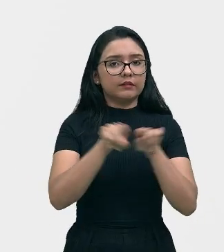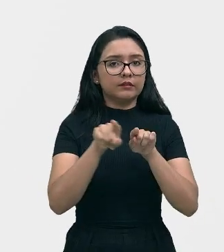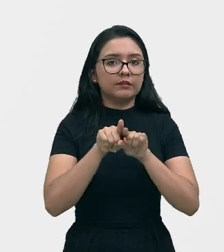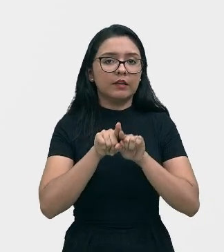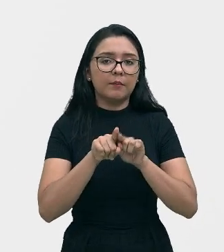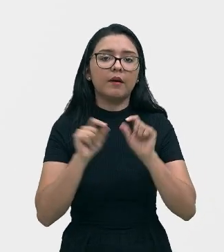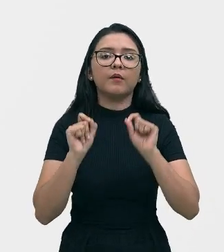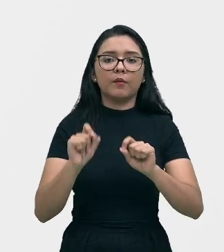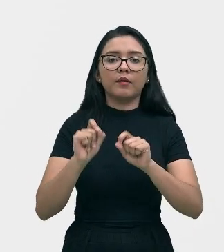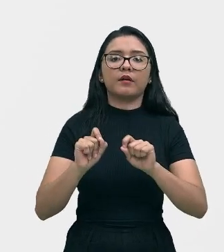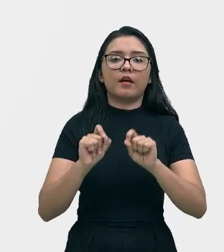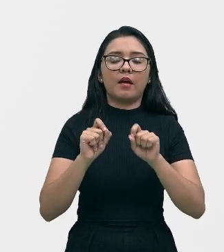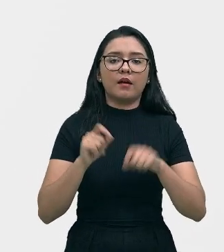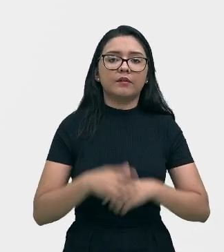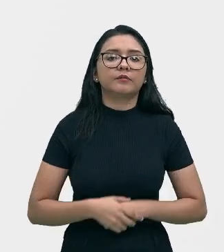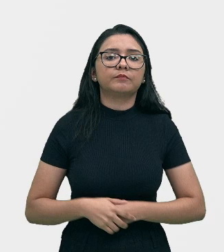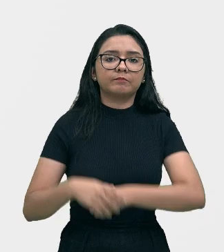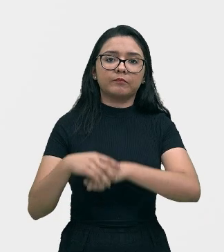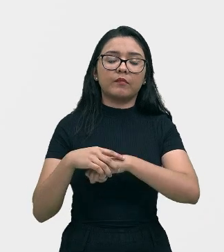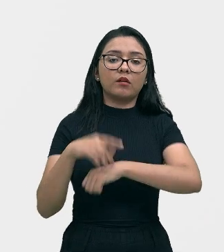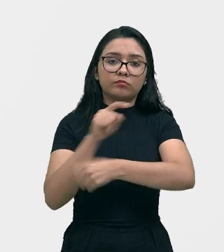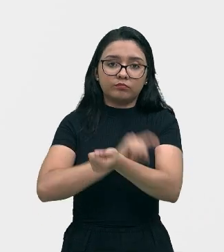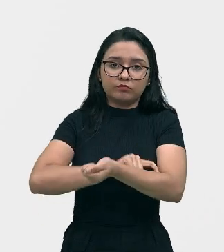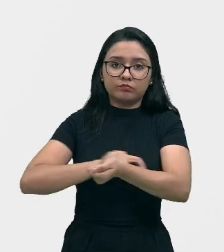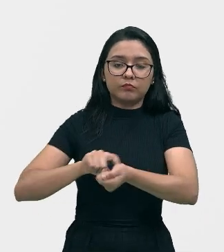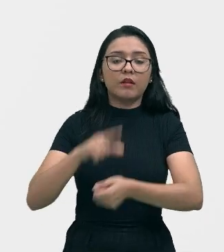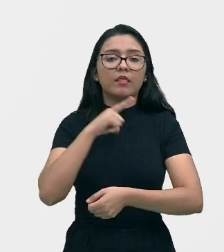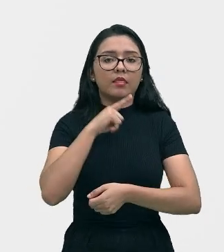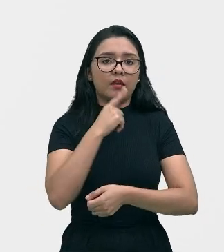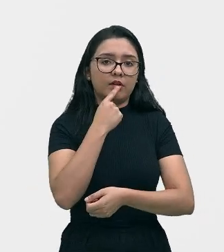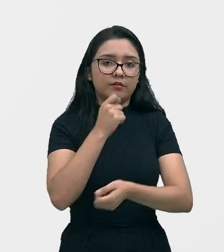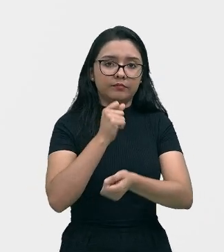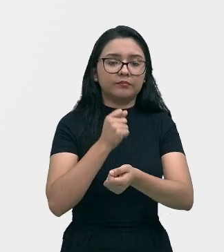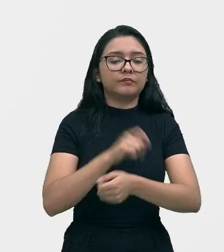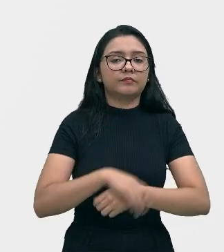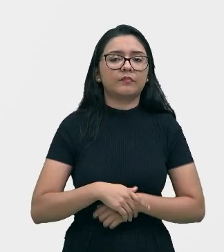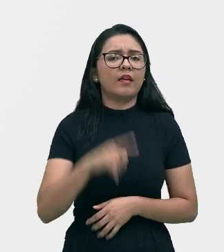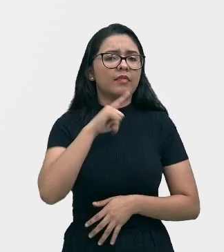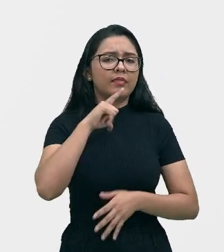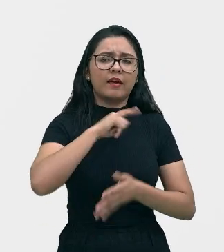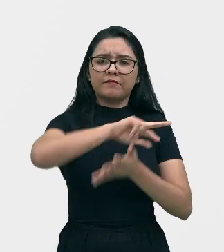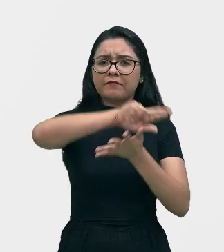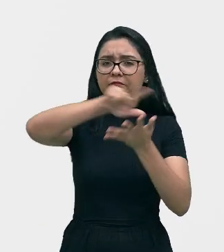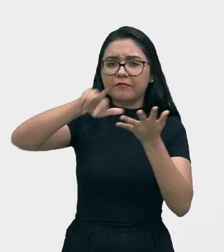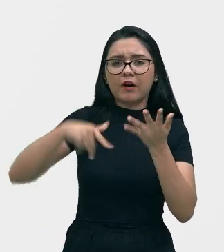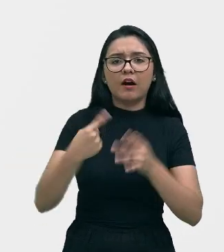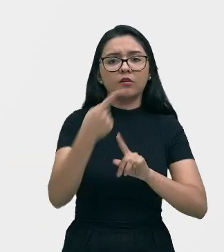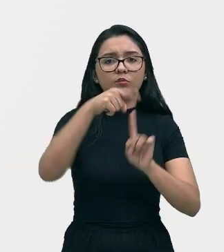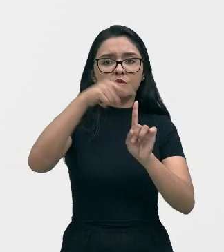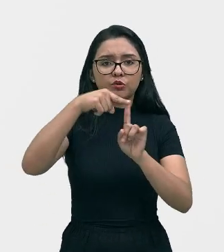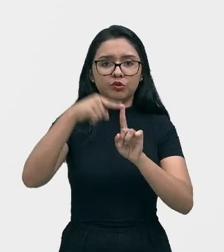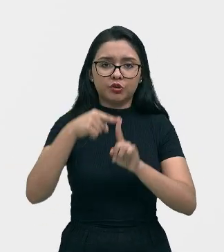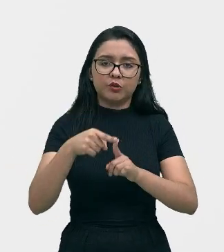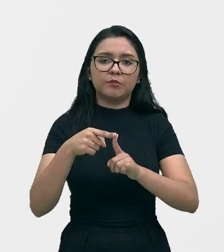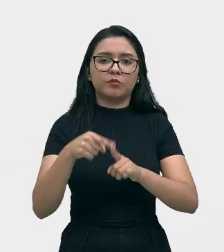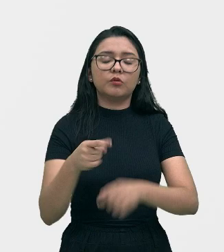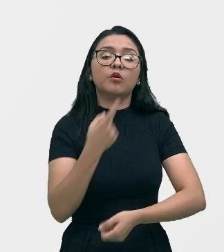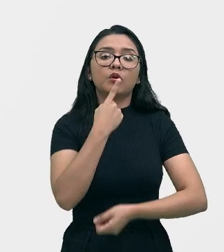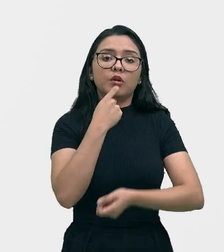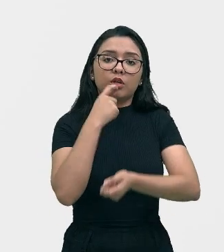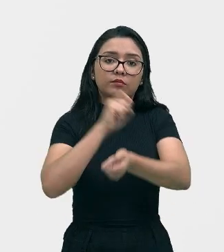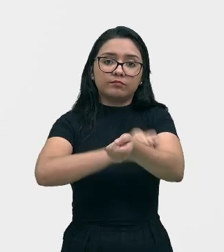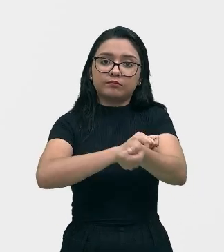que se encontram por todo o corpo, né? E a gente vai ver que tem vários tipos de vasos sanguíneos e onde eles chegam, tá? E